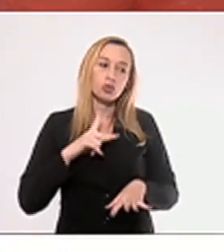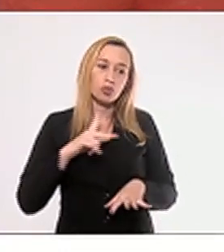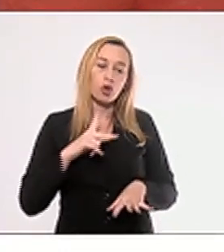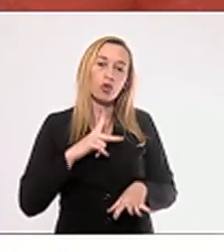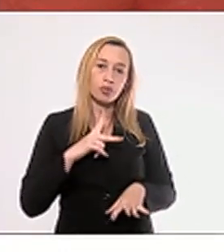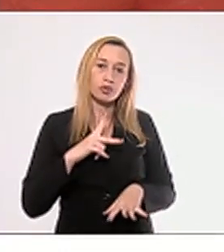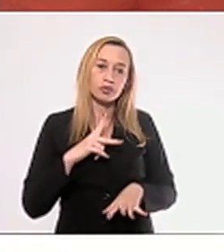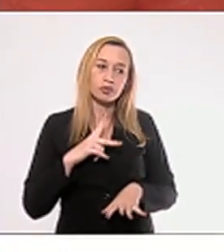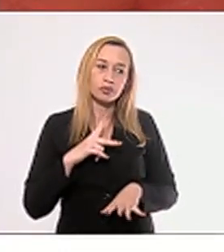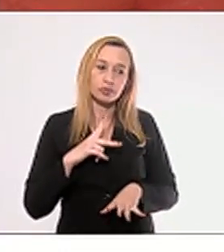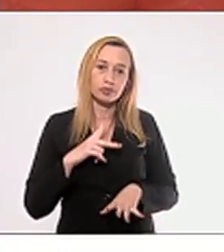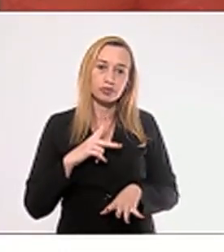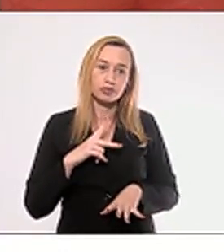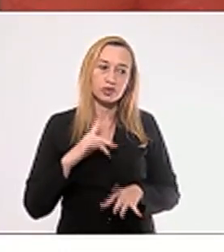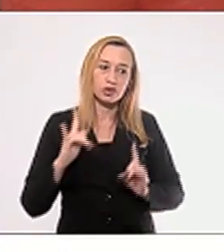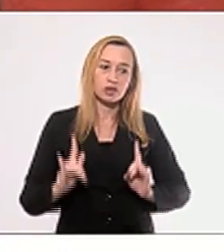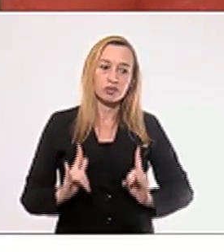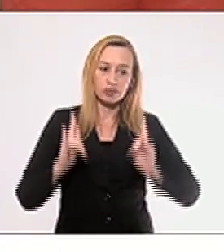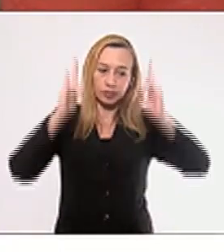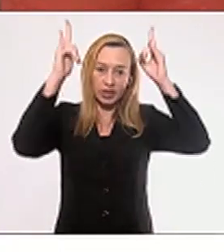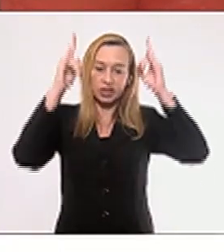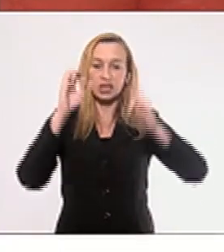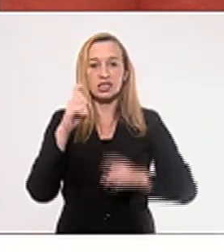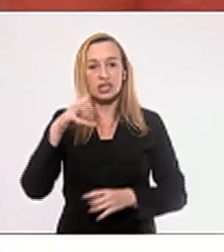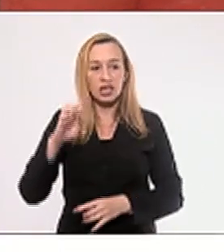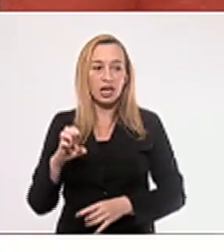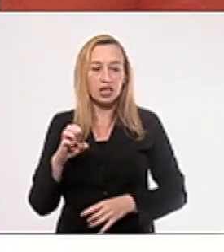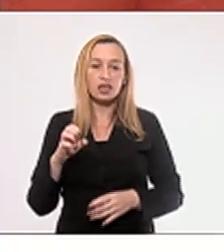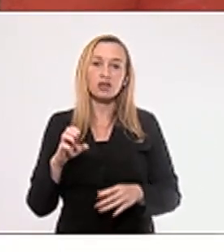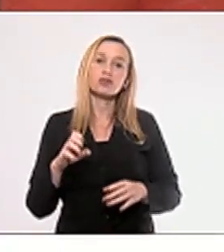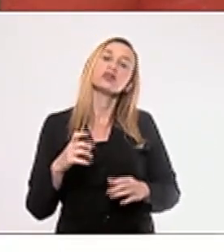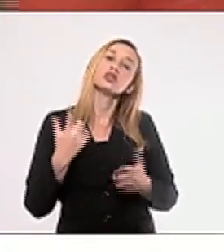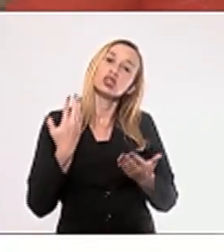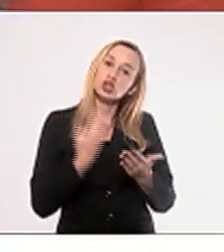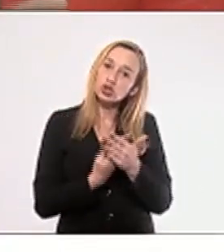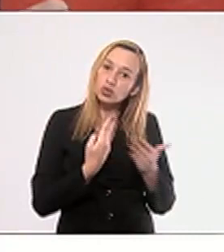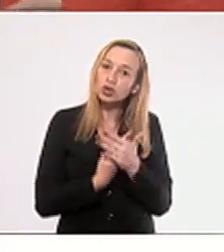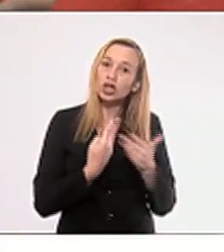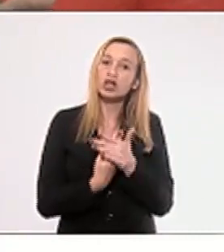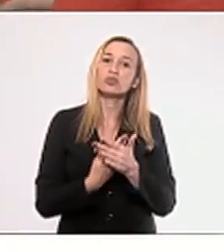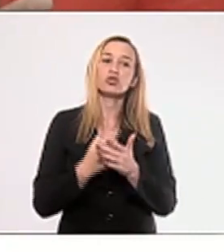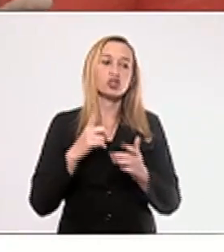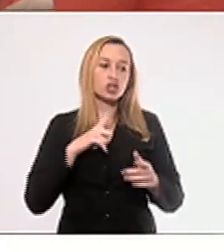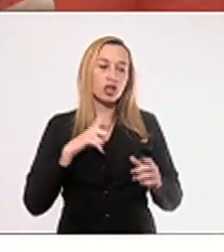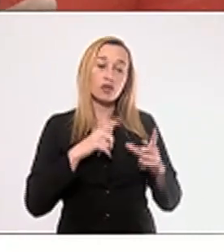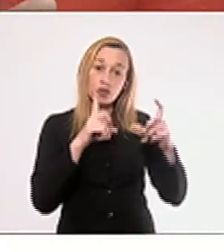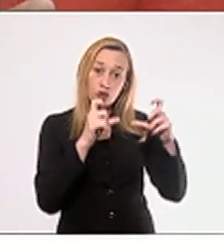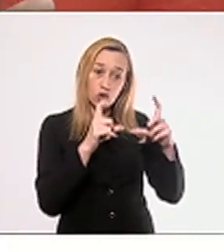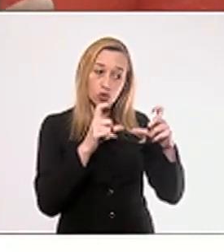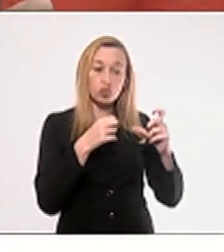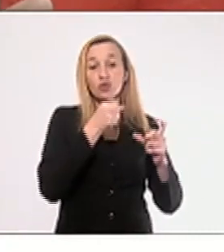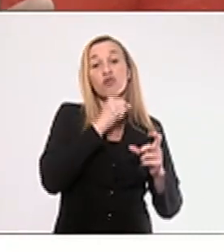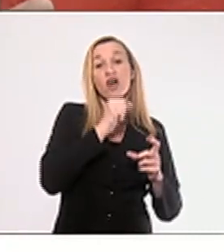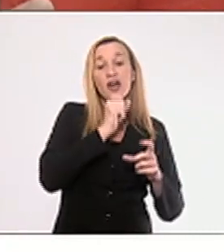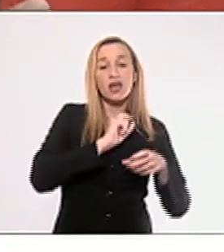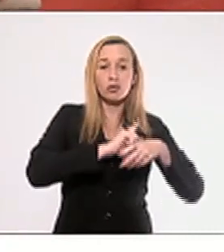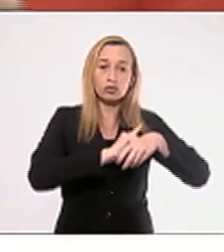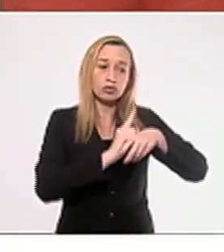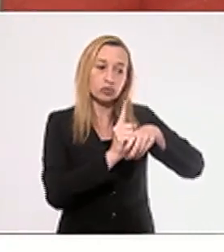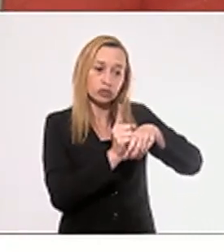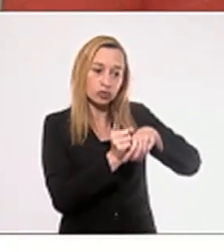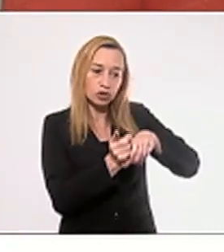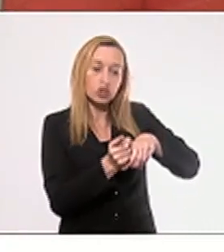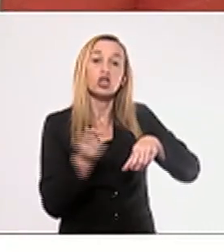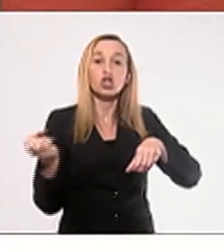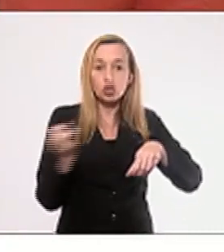da SEDAI foi objeto de estudo. Tem fotos, o medidor ultrassônico e o medidor